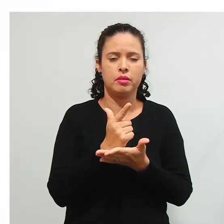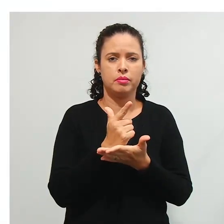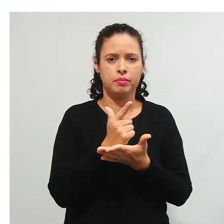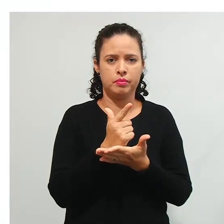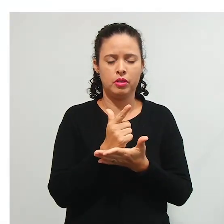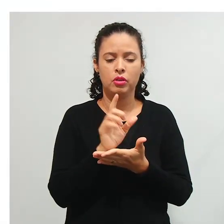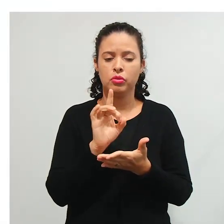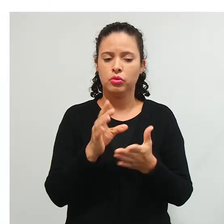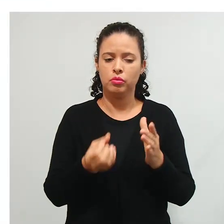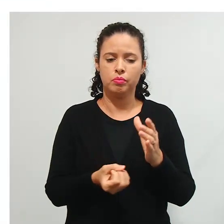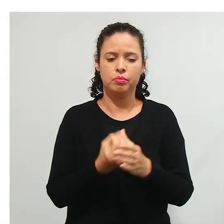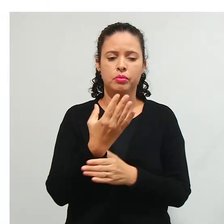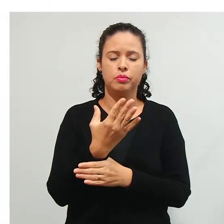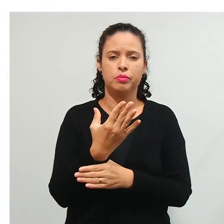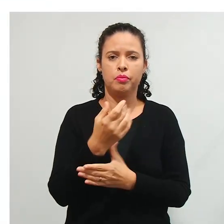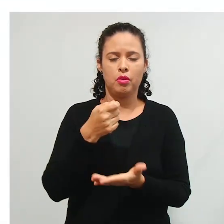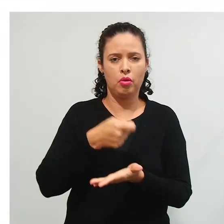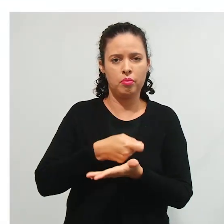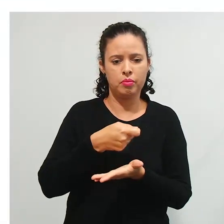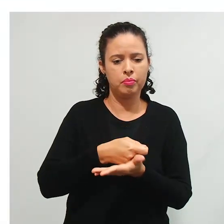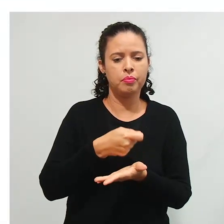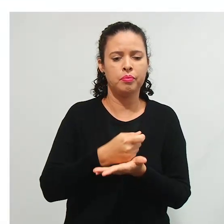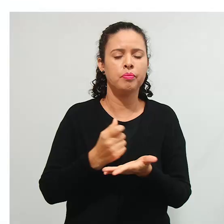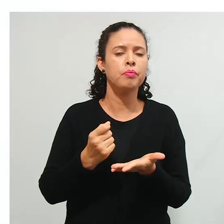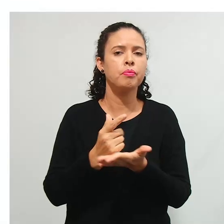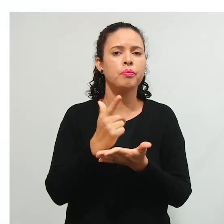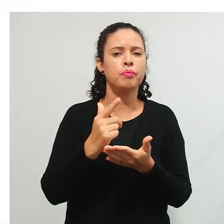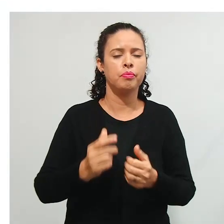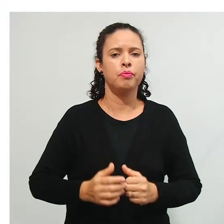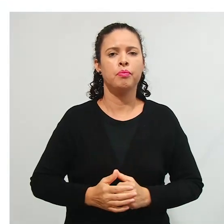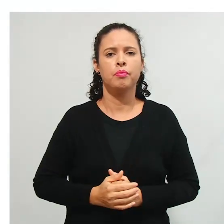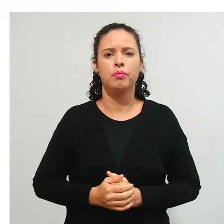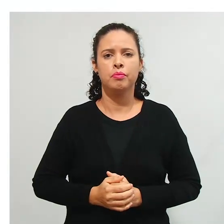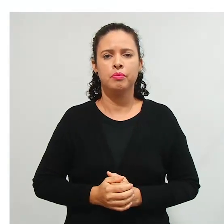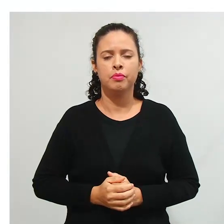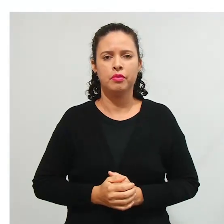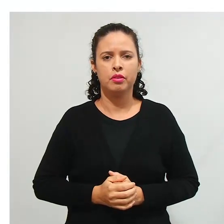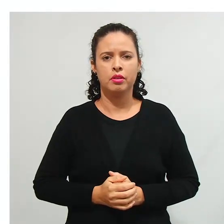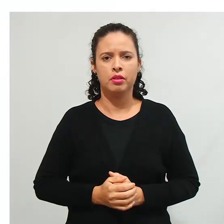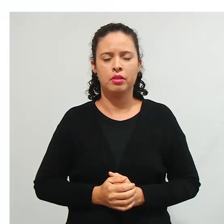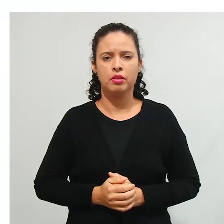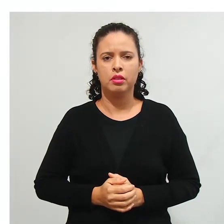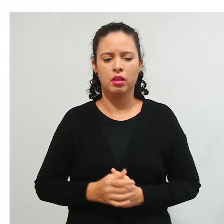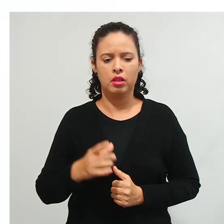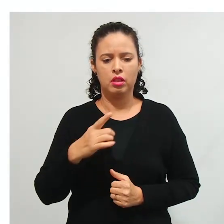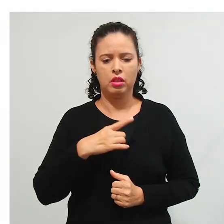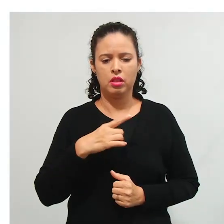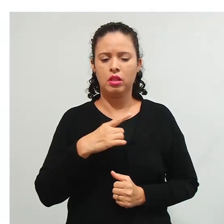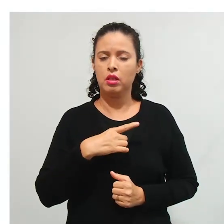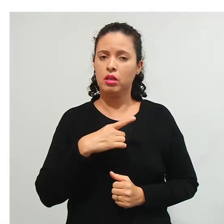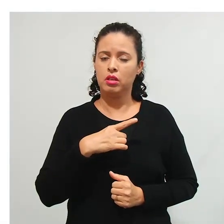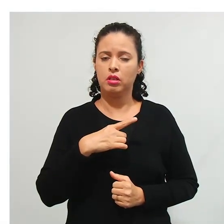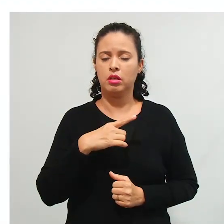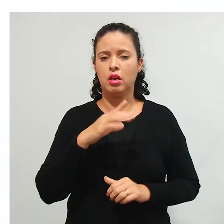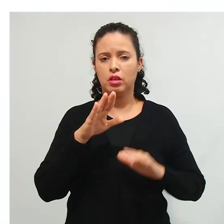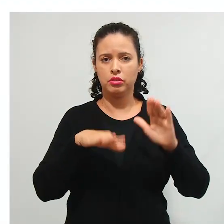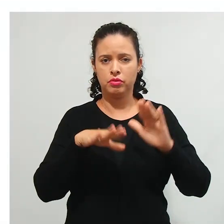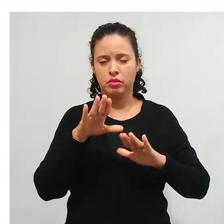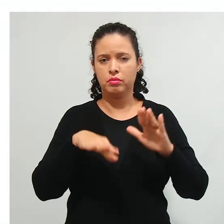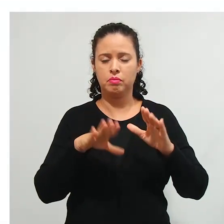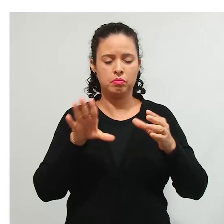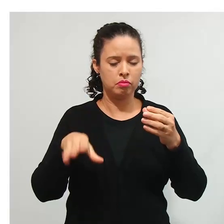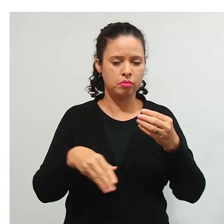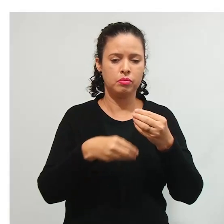ele só cria uma obrigação de pagamento, pendente ou não de implemento